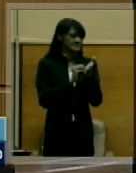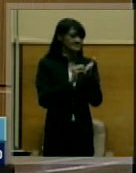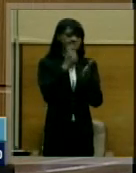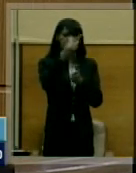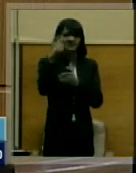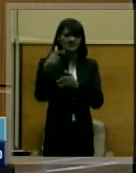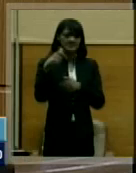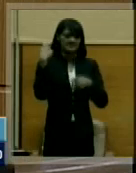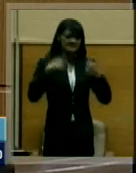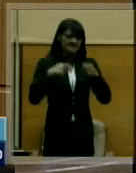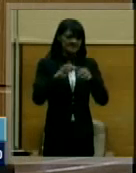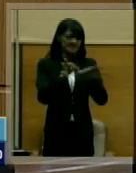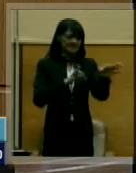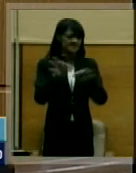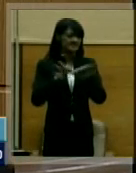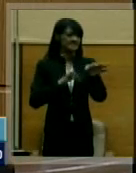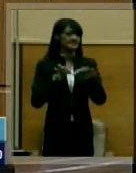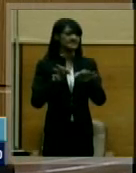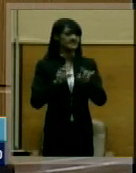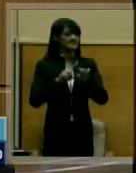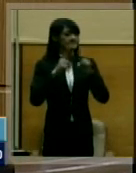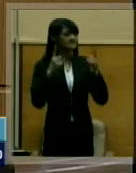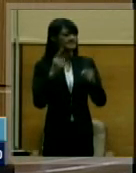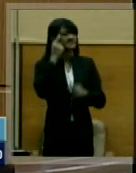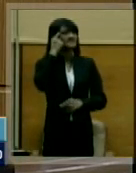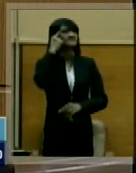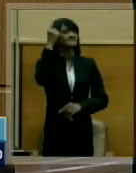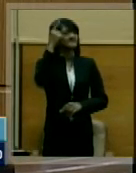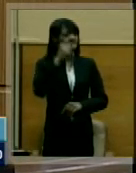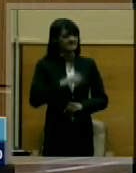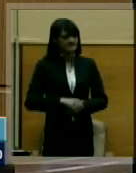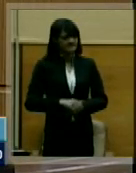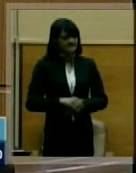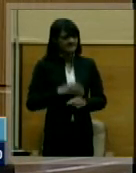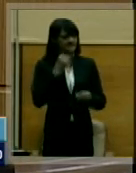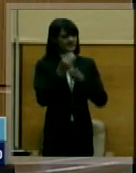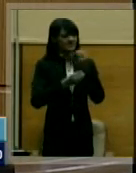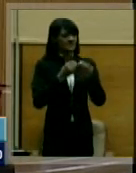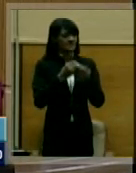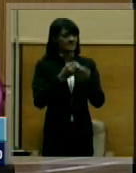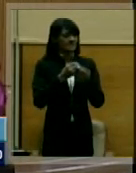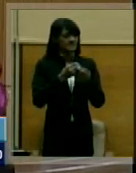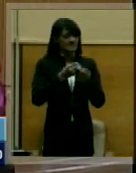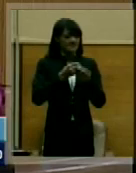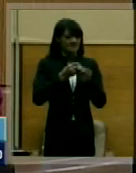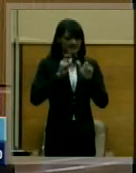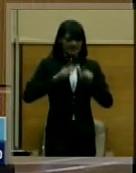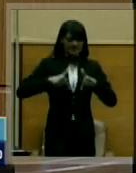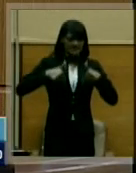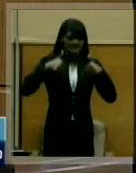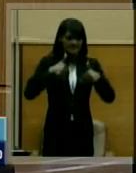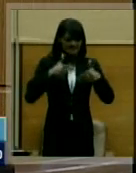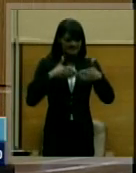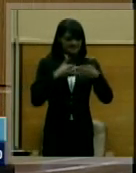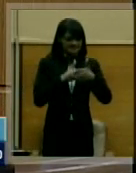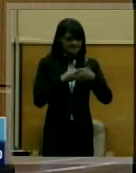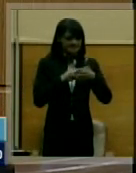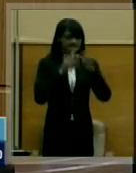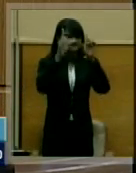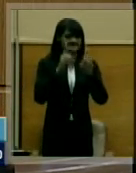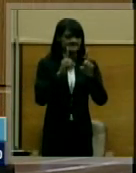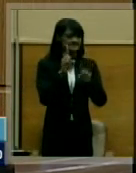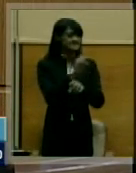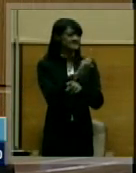que precisam ser corrigidas. Penso, entretanto, que o maior desafio não está em superar as deficiências